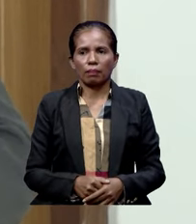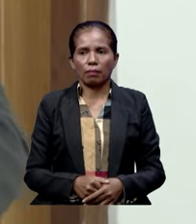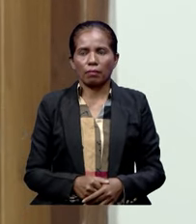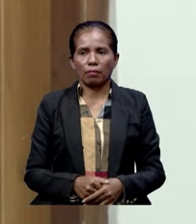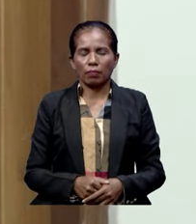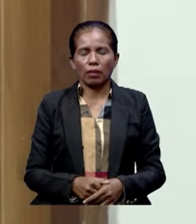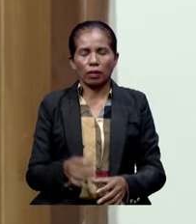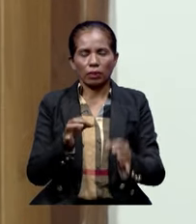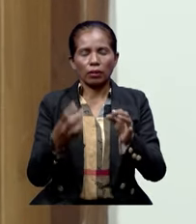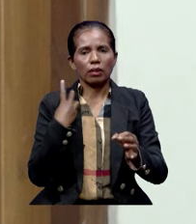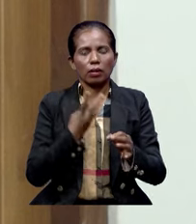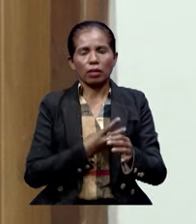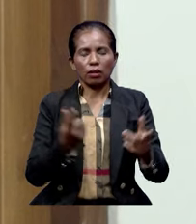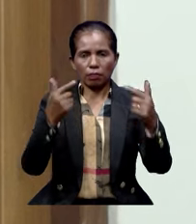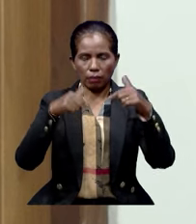Se ita mai na fatin,